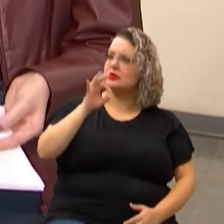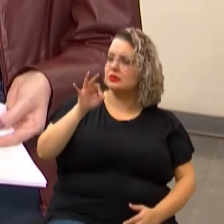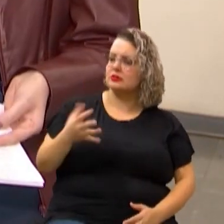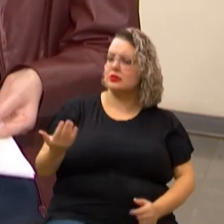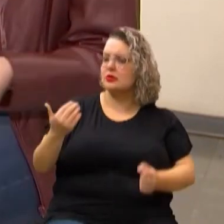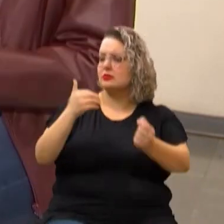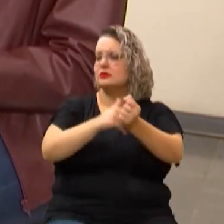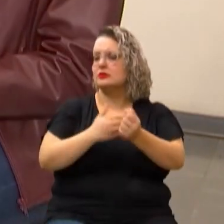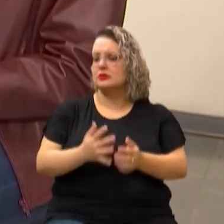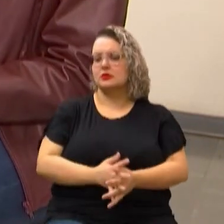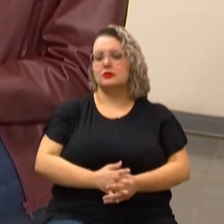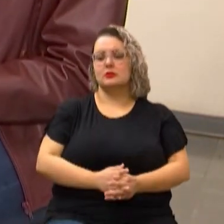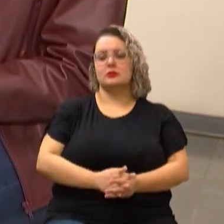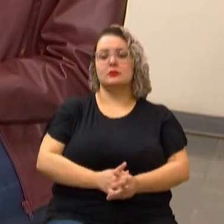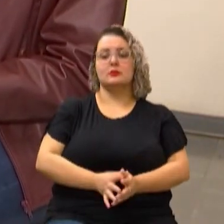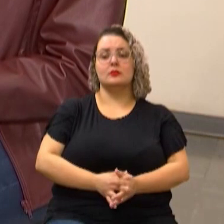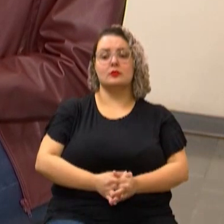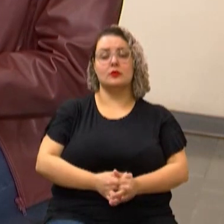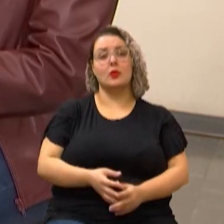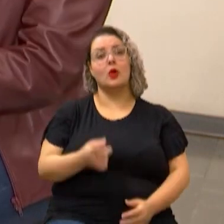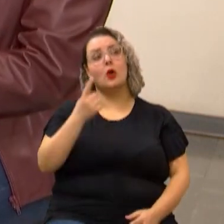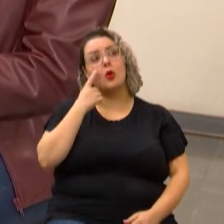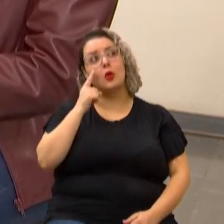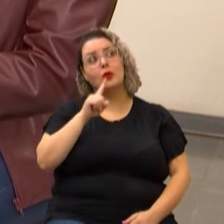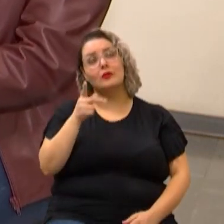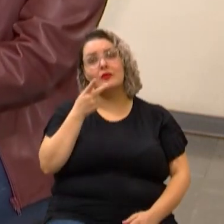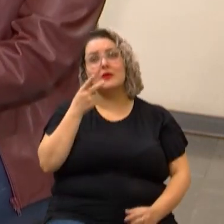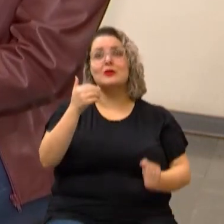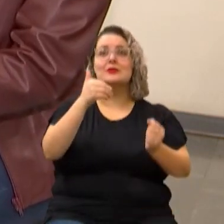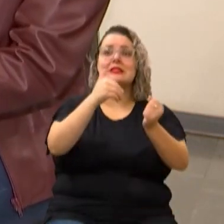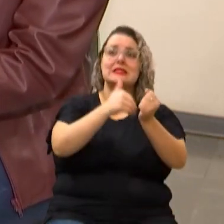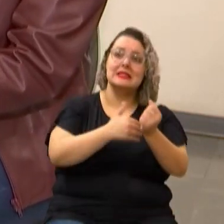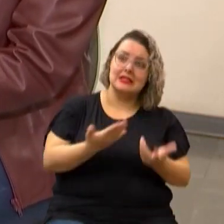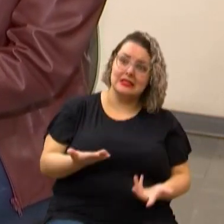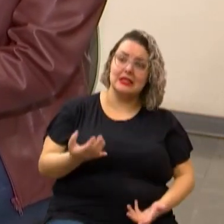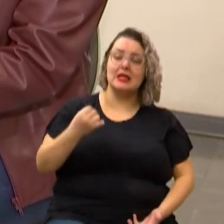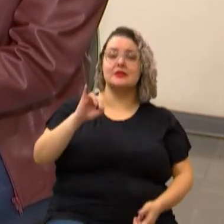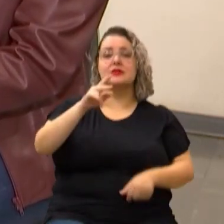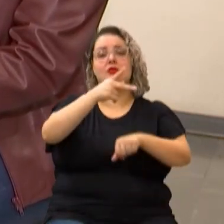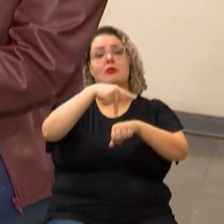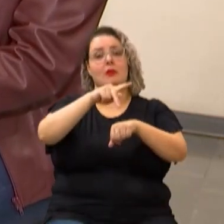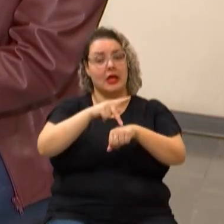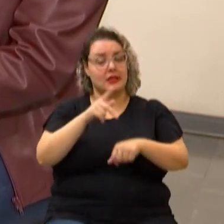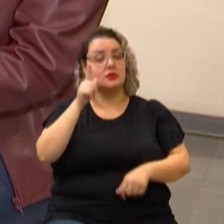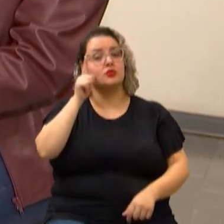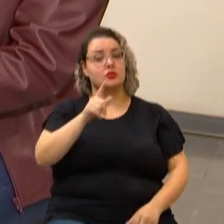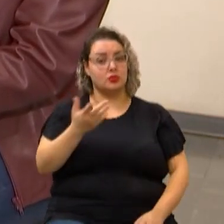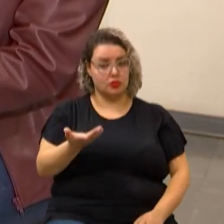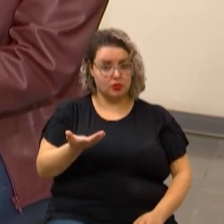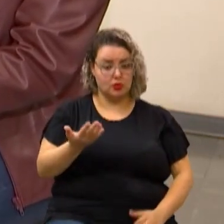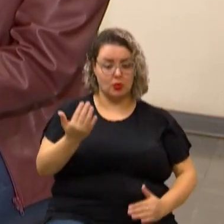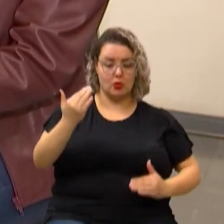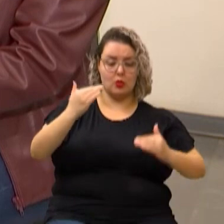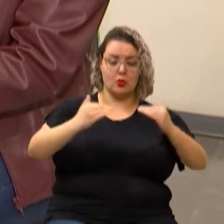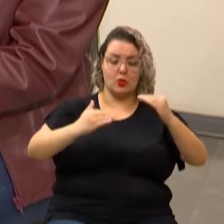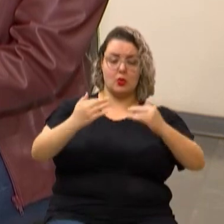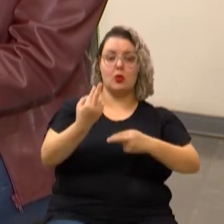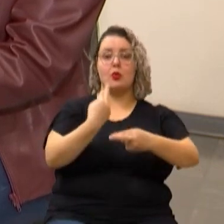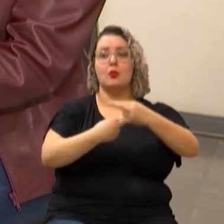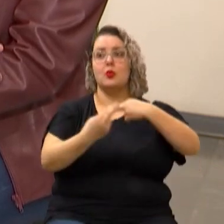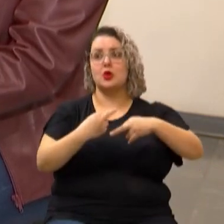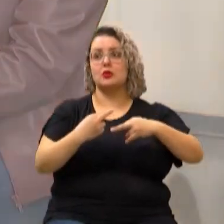forma geral, os juros inclusos. Mas se a parcela cabe no nosso bolso, a gente vai consumir. De repente,